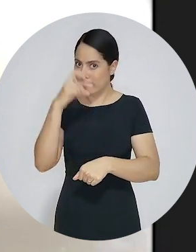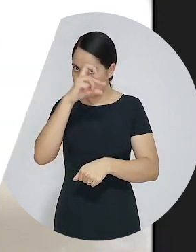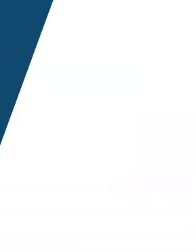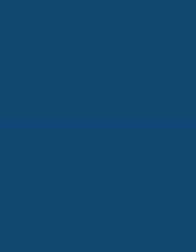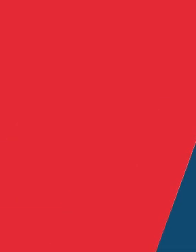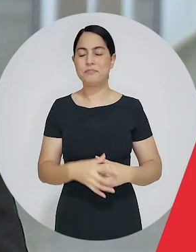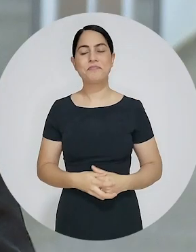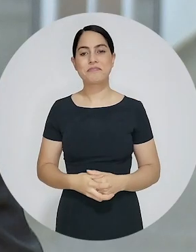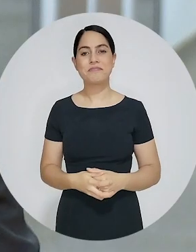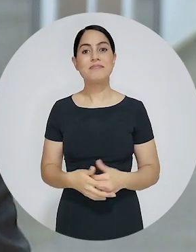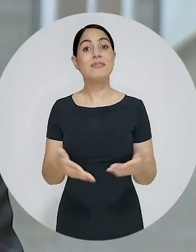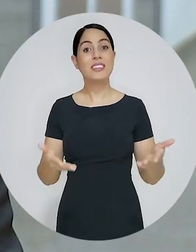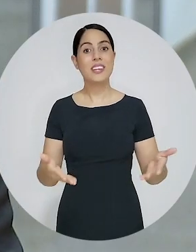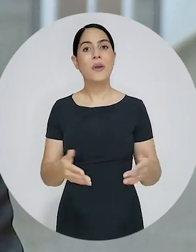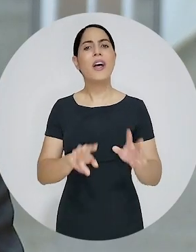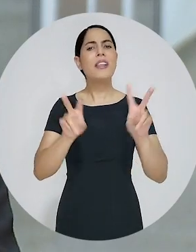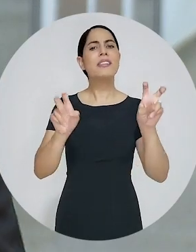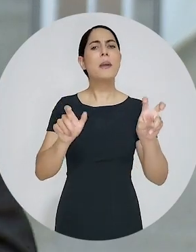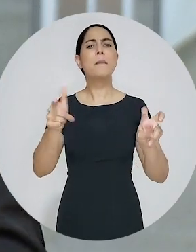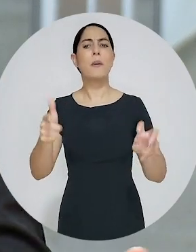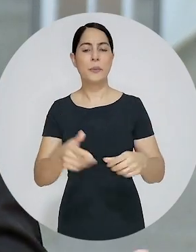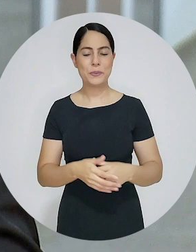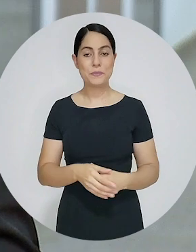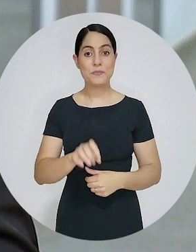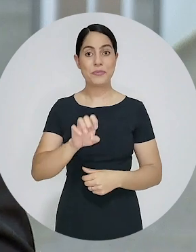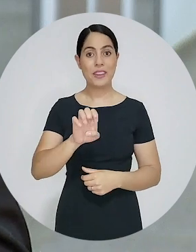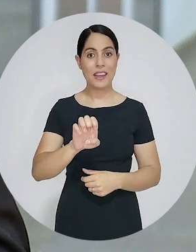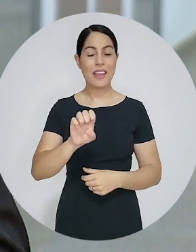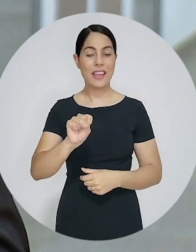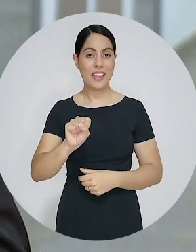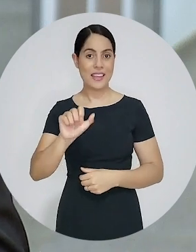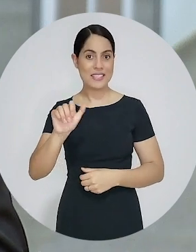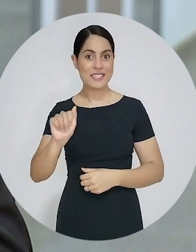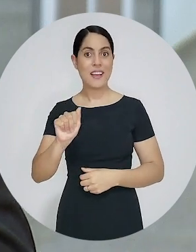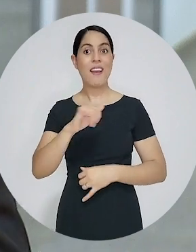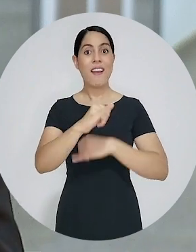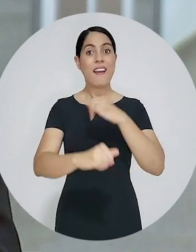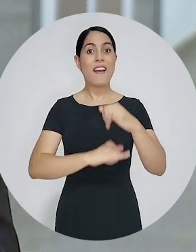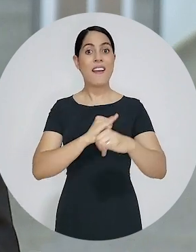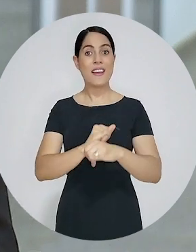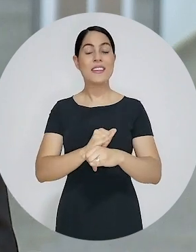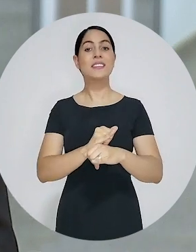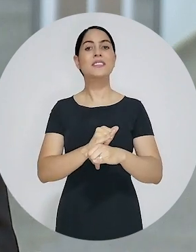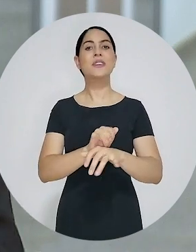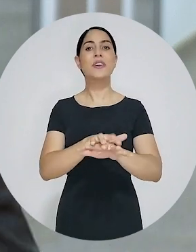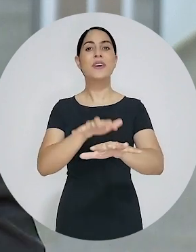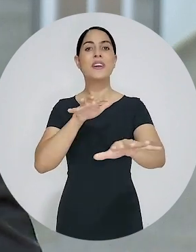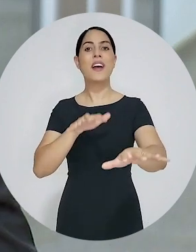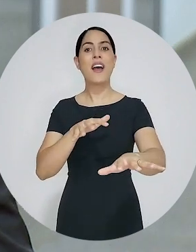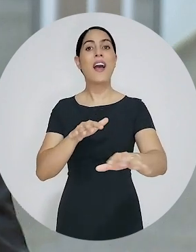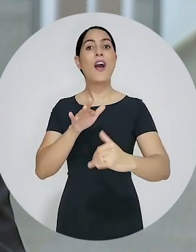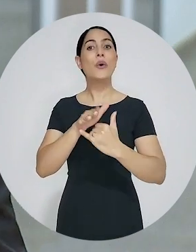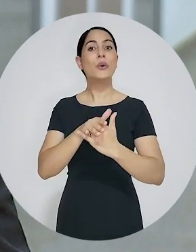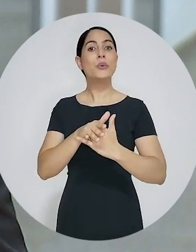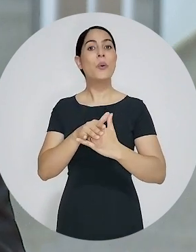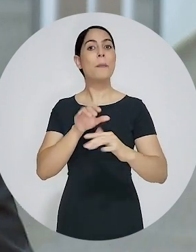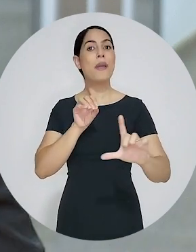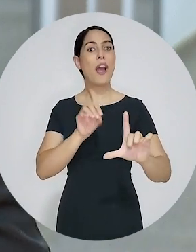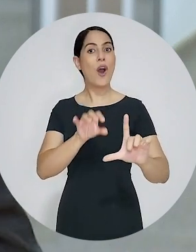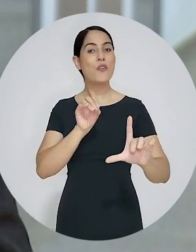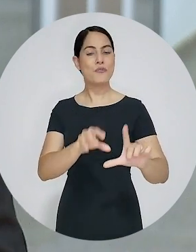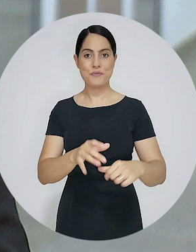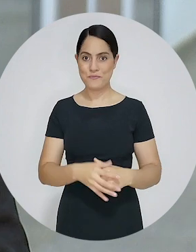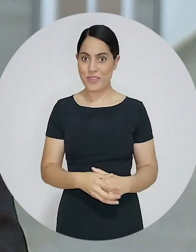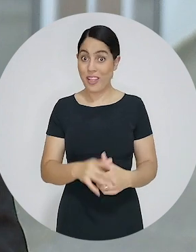enxerga. Mudando de assunto, a Escola Superior de Advocacia Nacional tem realizado transmissões ao vivo